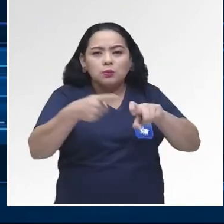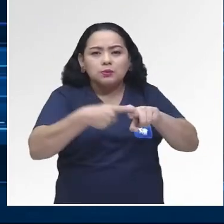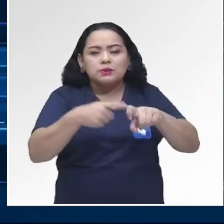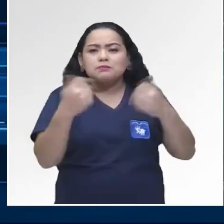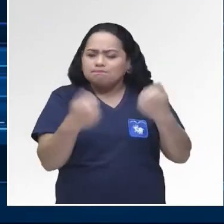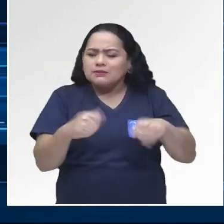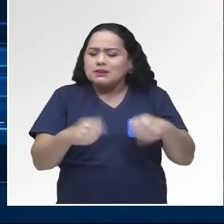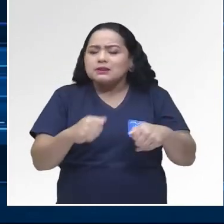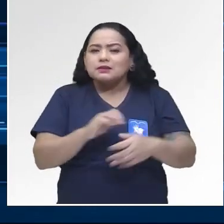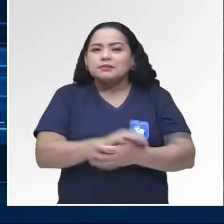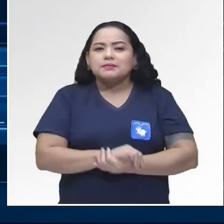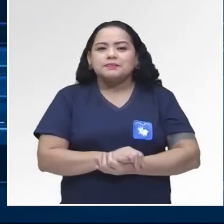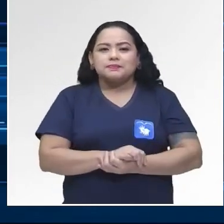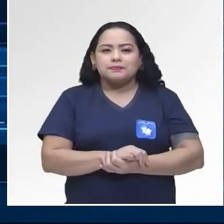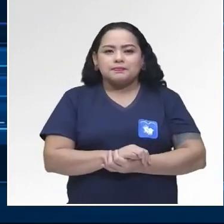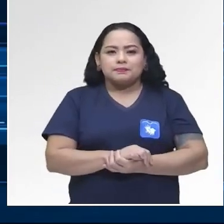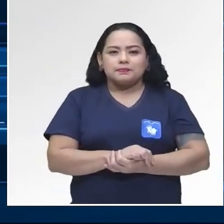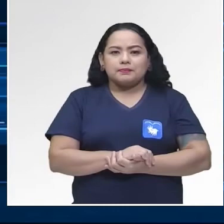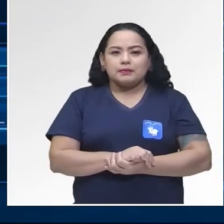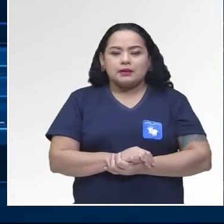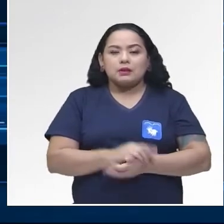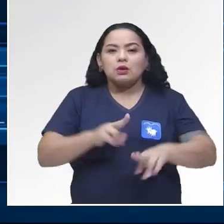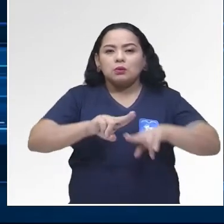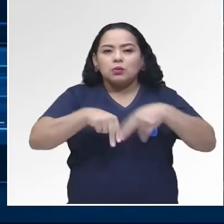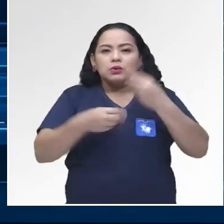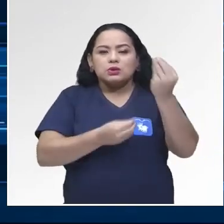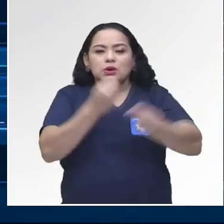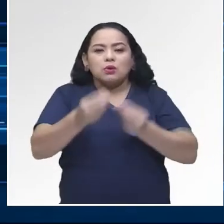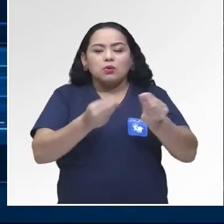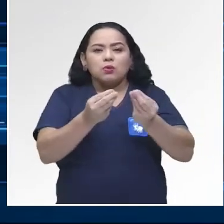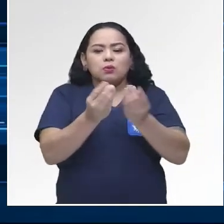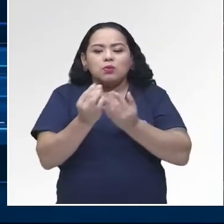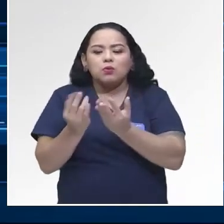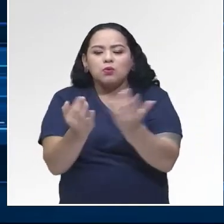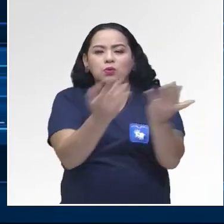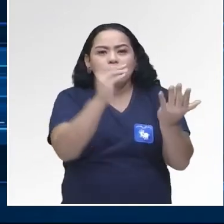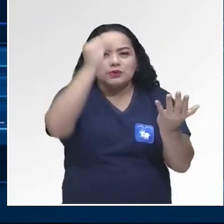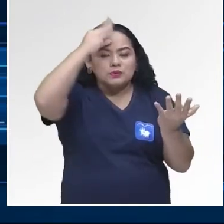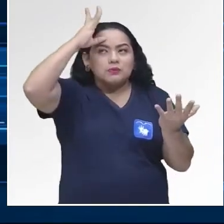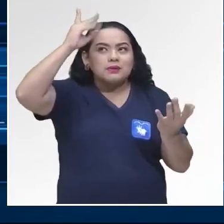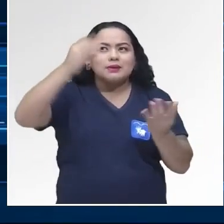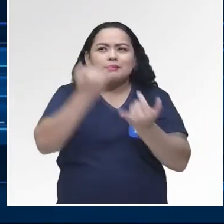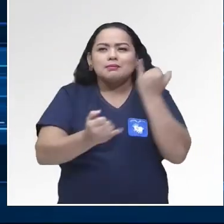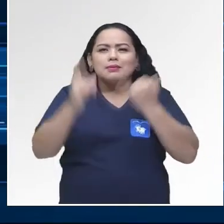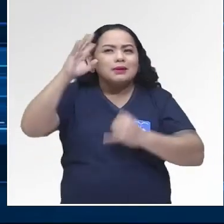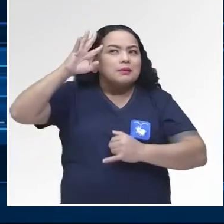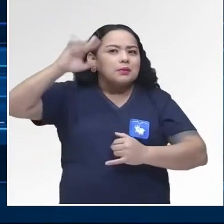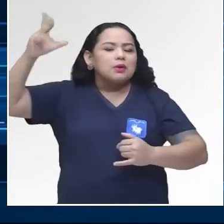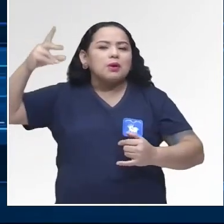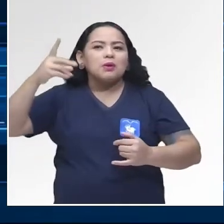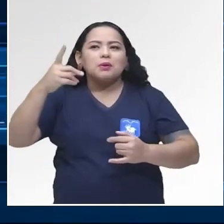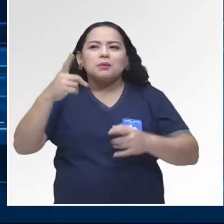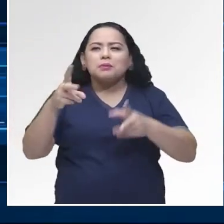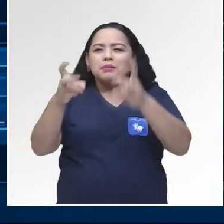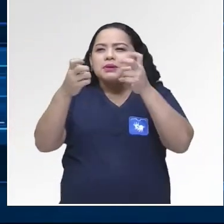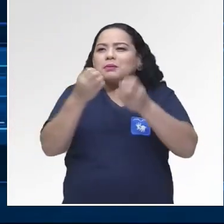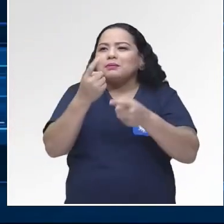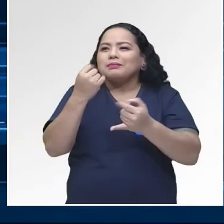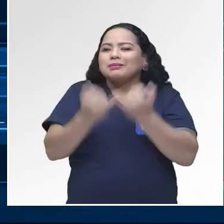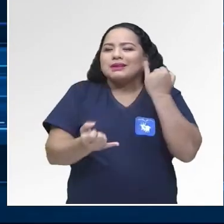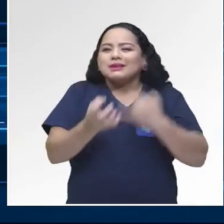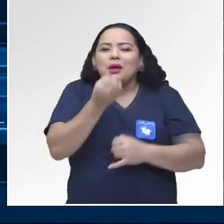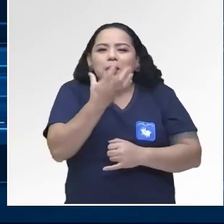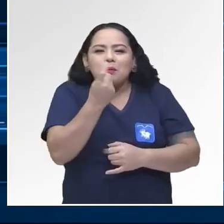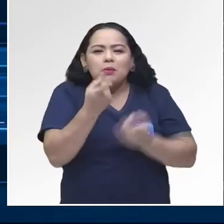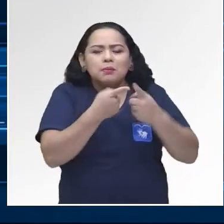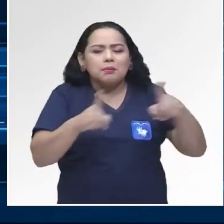né? Então é por isso que ela é aparente e ilusória. Aparentemente eu fiquei bom. Mas será que não